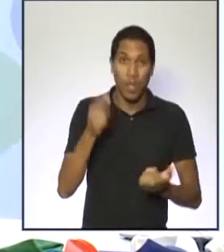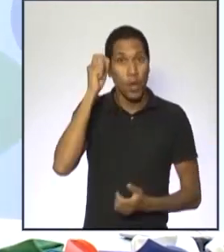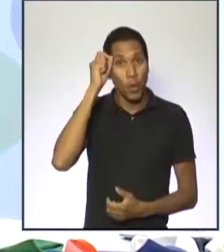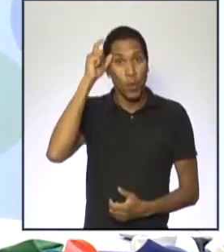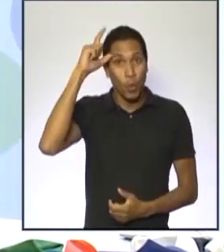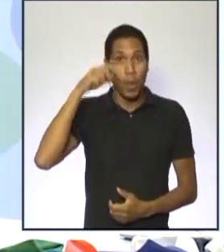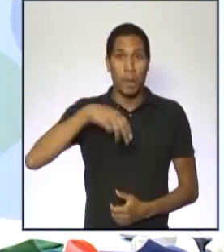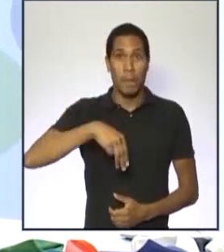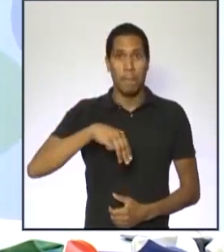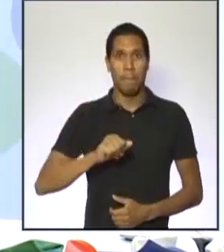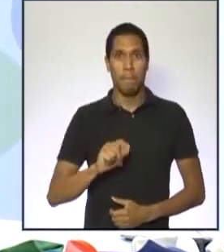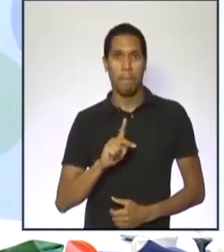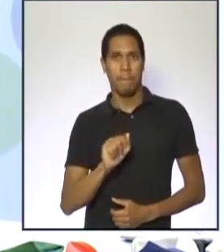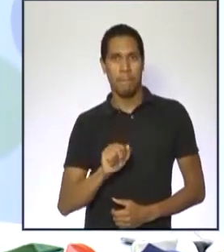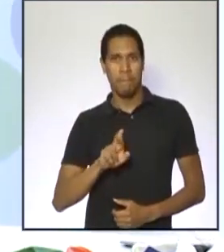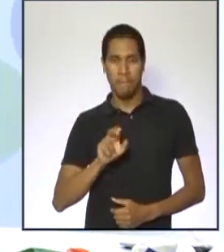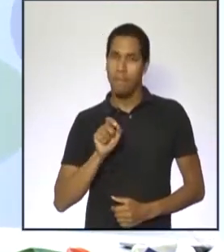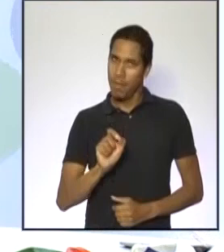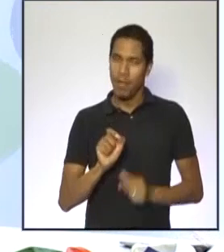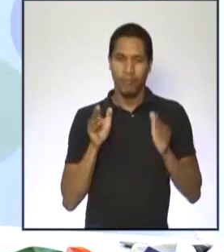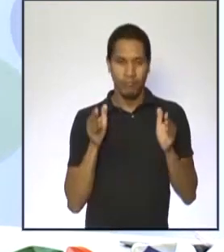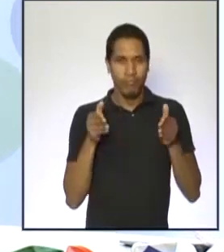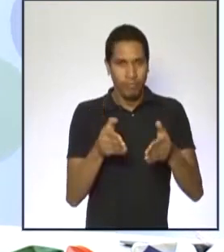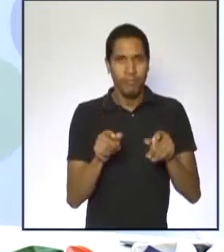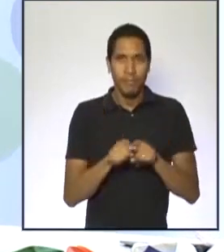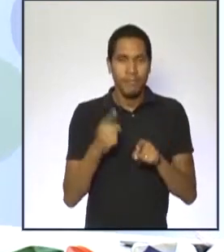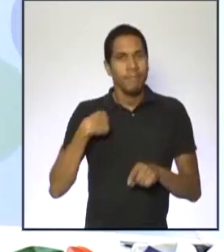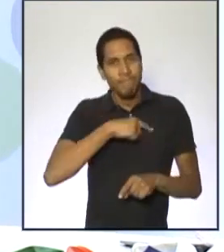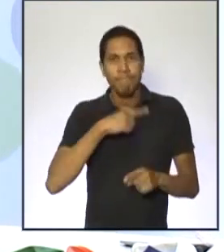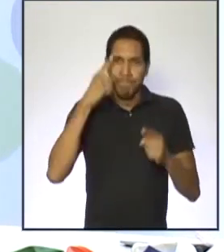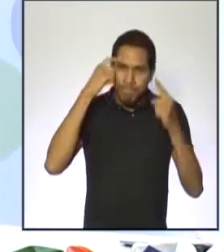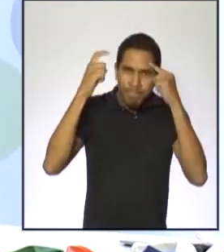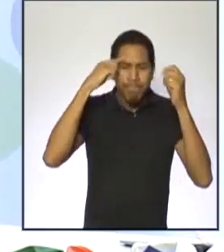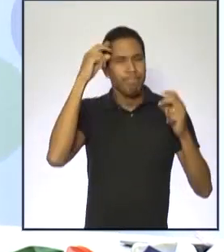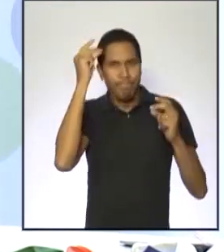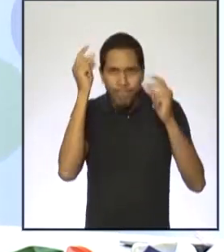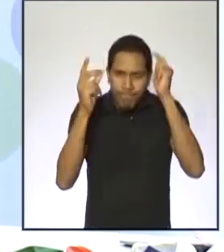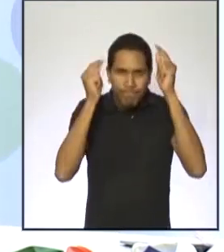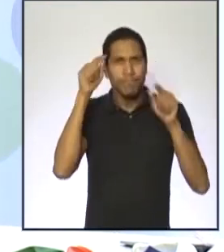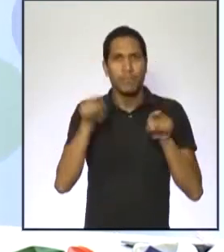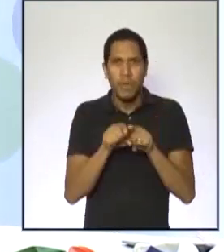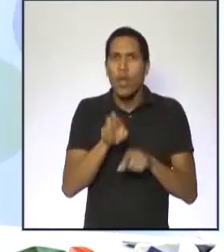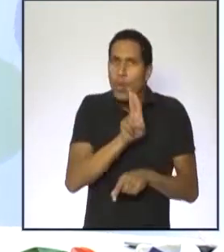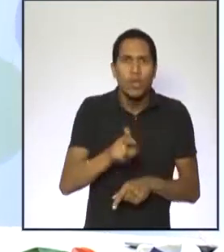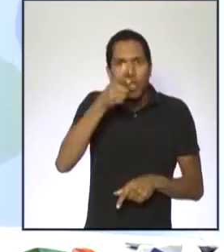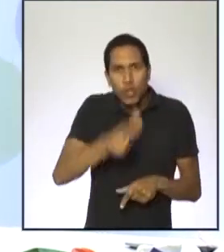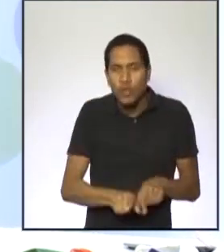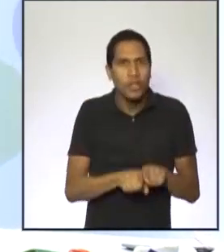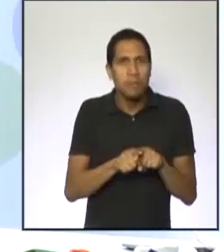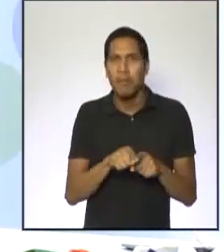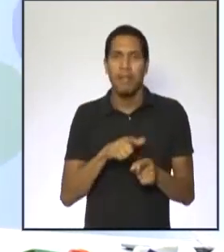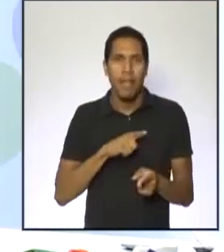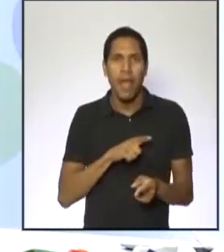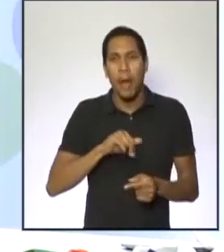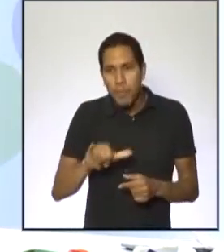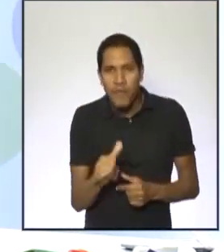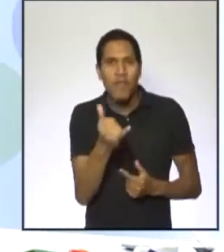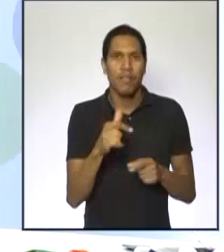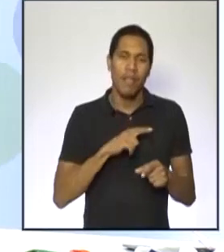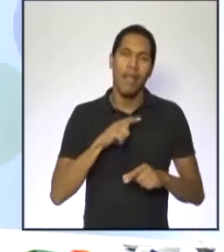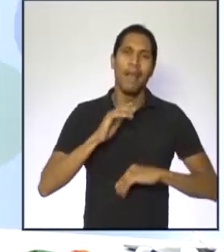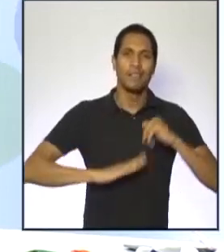maker, ela propicia que a gente invente, reinvente, ressignifique e que tenha principalmente